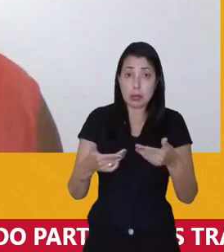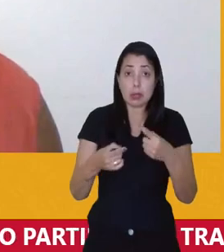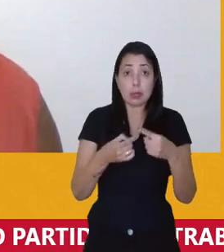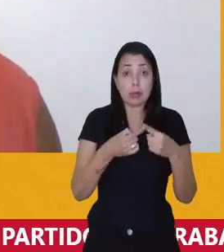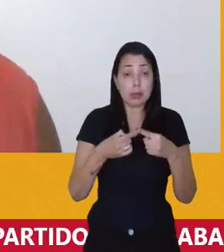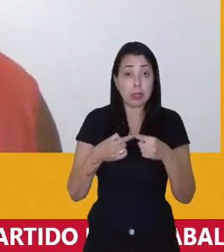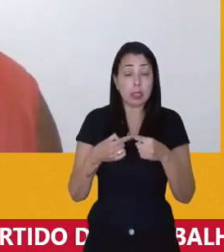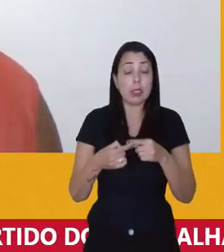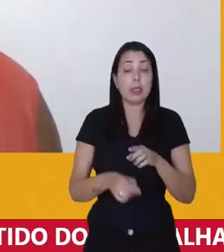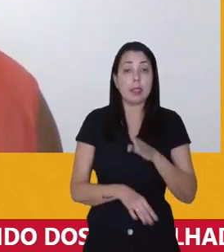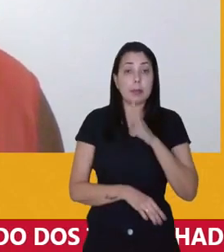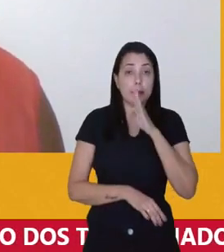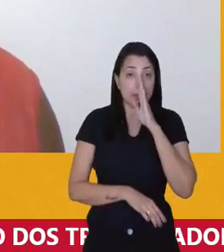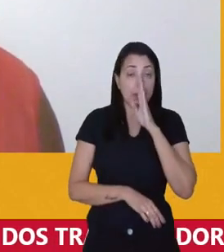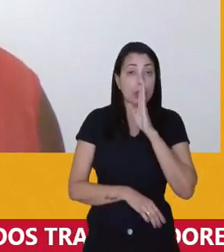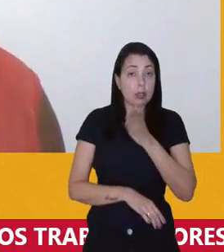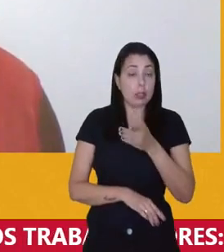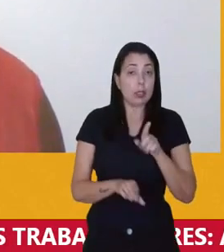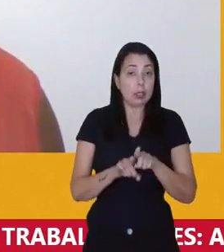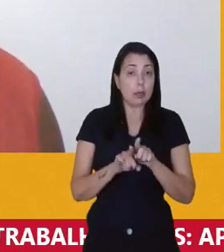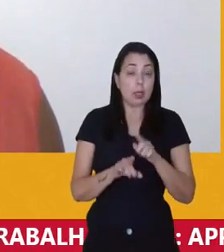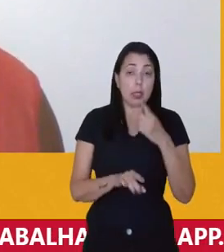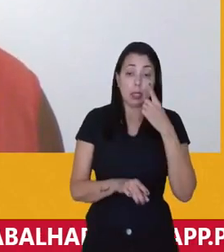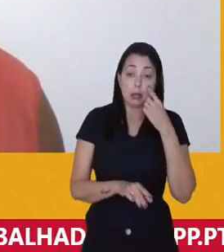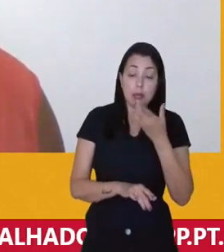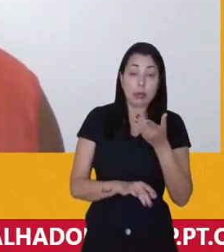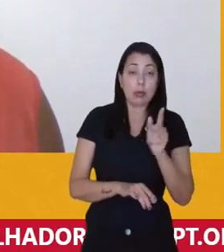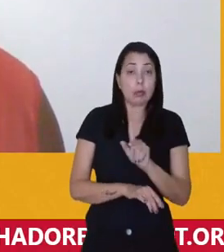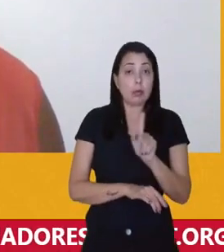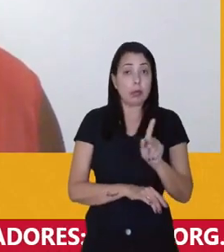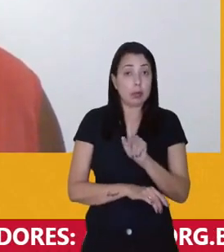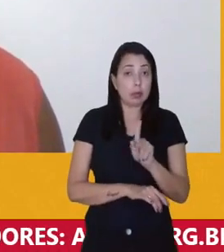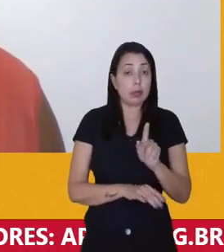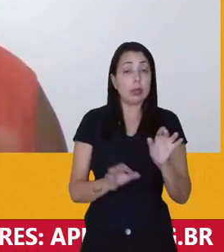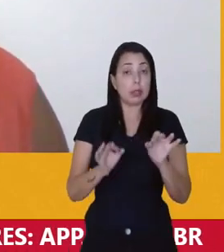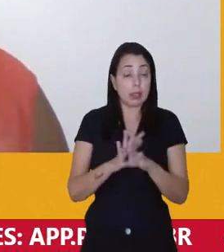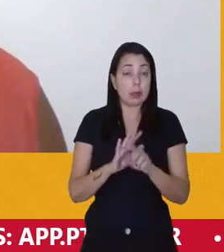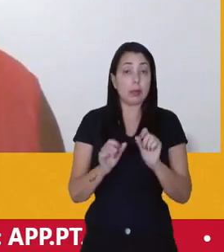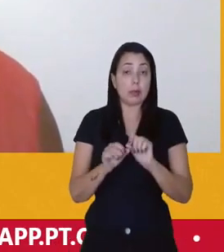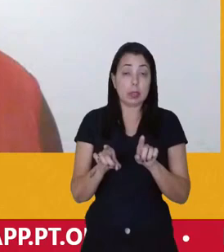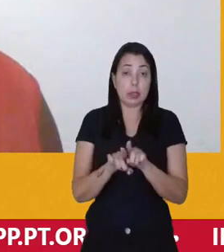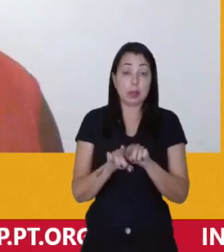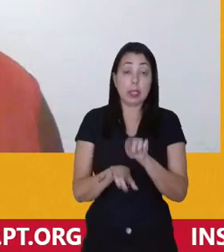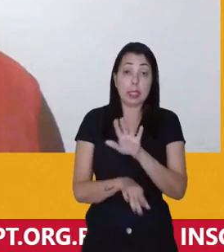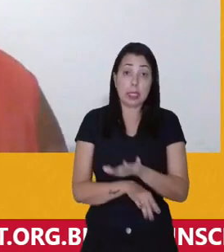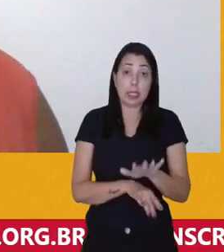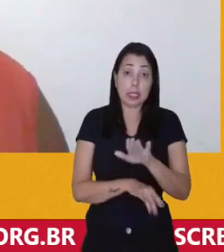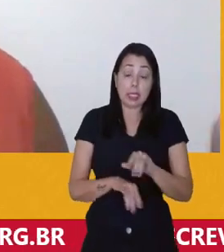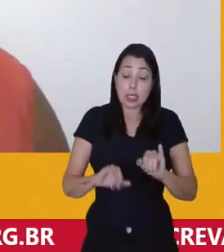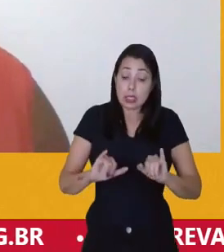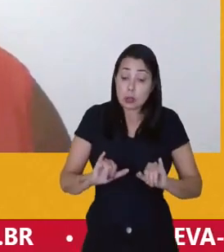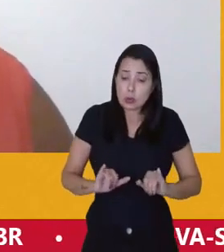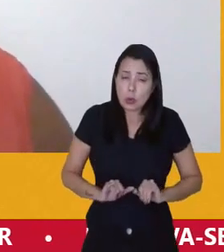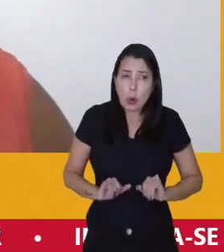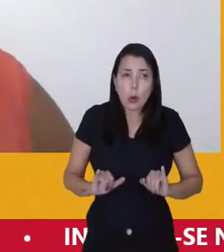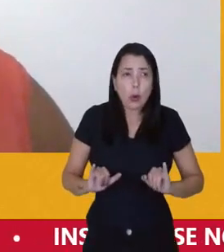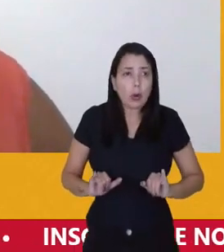de me silenciar, como é o que normalmente as professoras acabam fazendo, né? O que as crianças sofrem